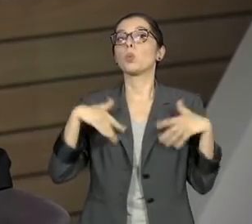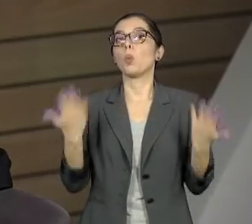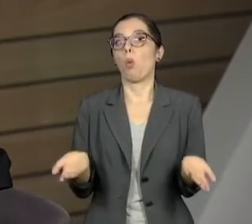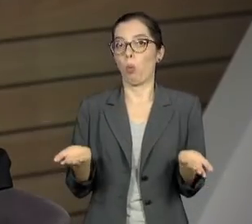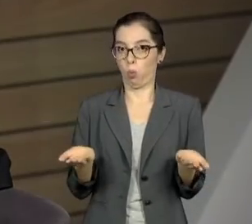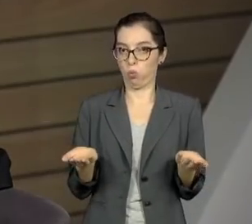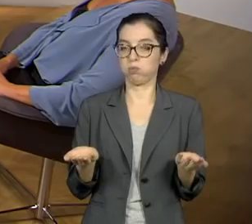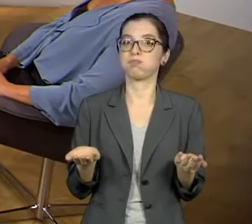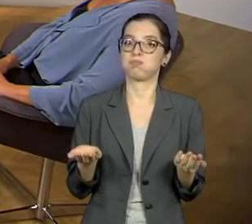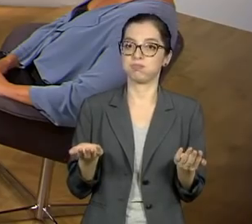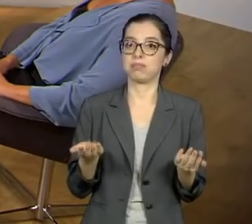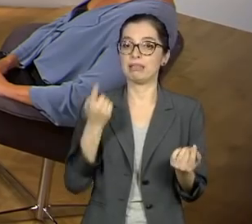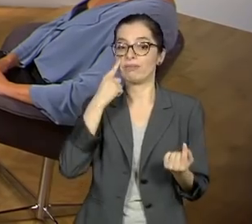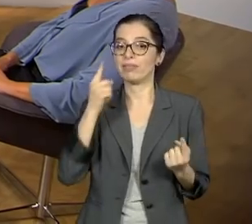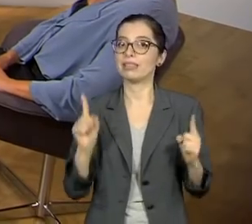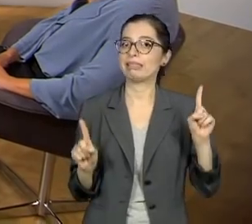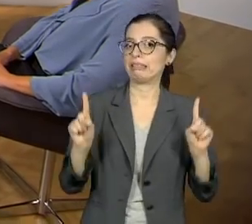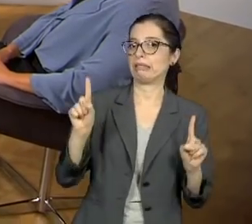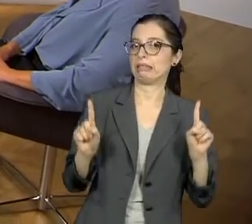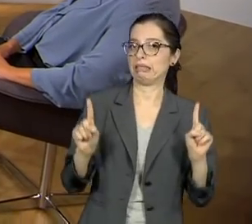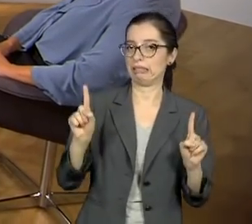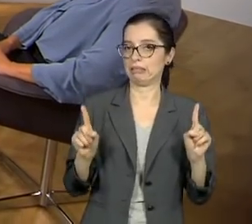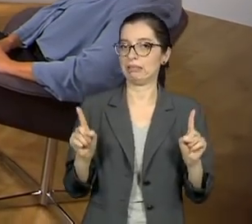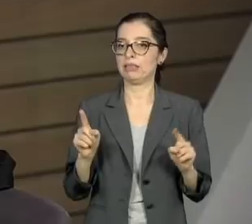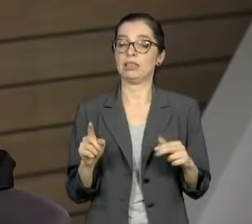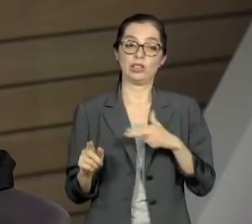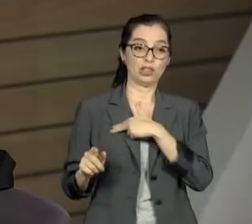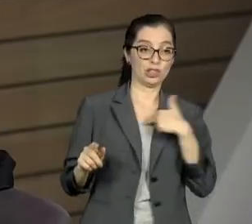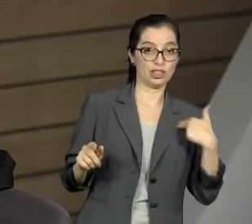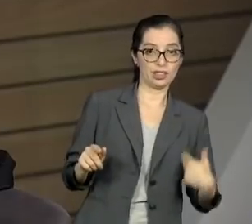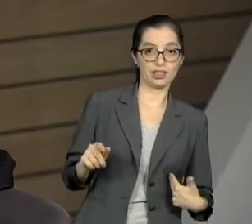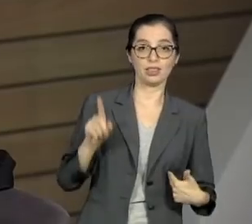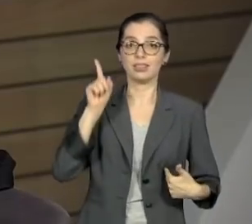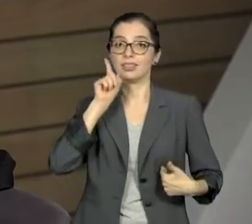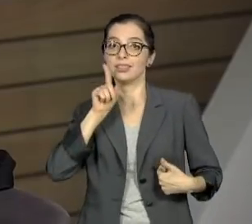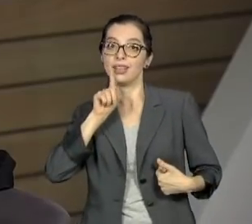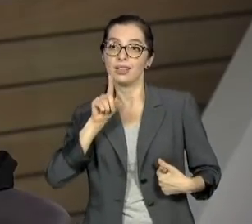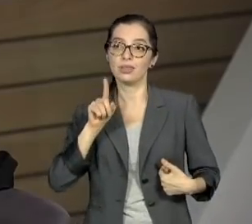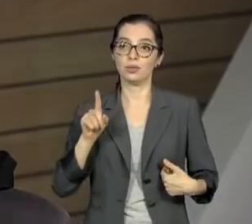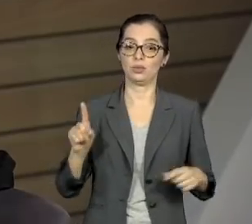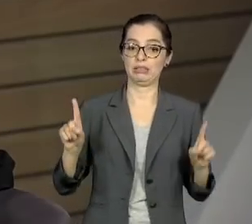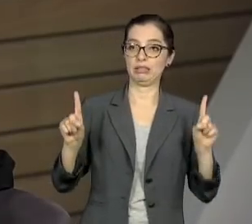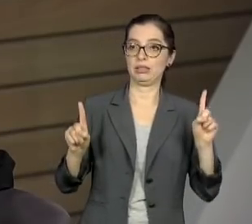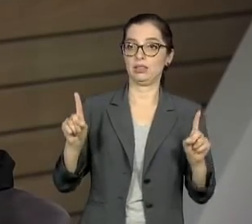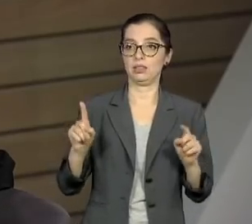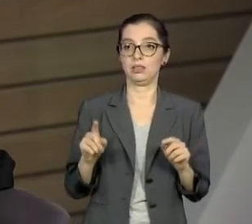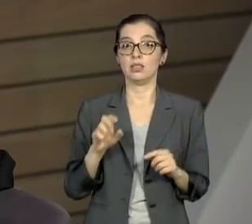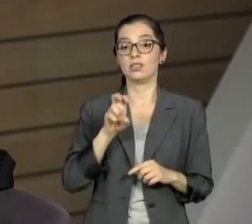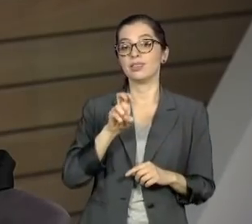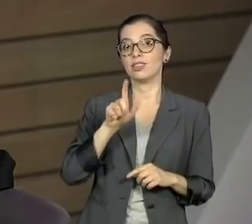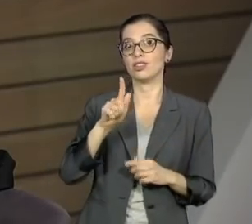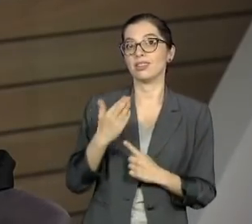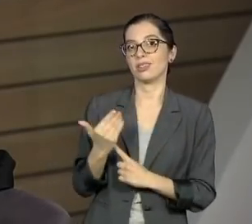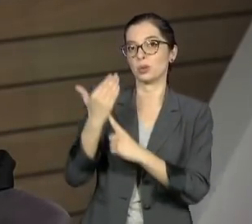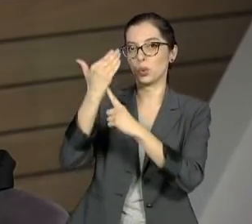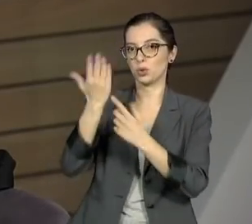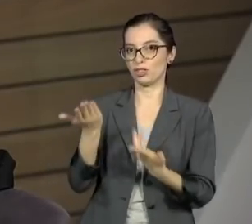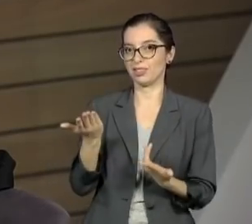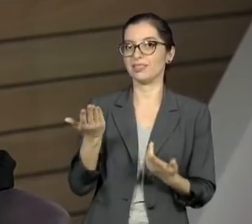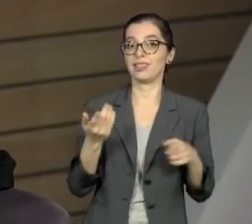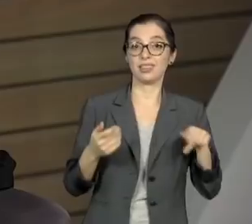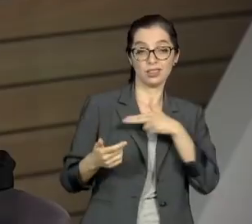a chinesa Huawei da infraestrutura de 5G no Brasil. A China, o tema China é uma coisa maior do que tudo isso, né? É uma guerra